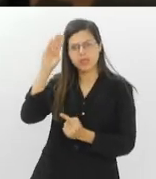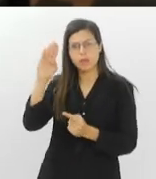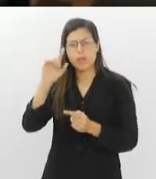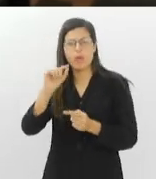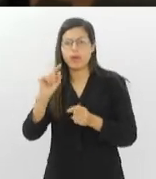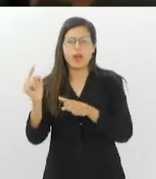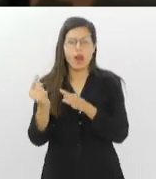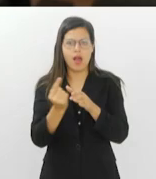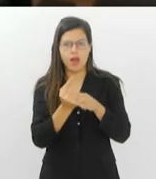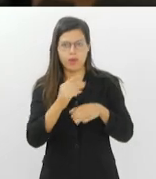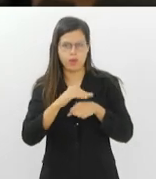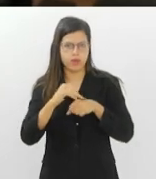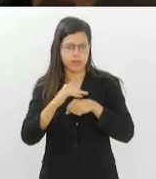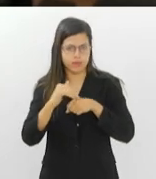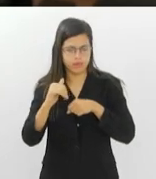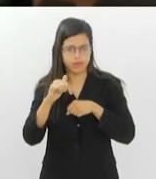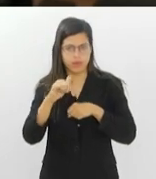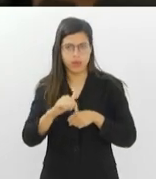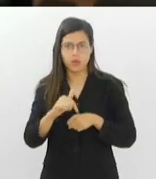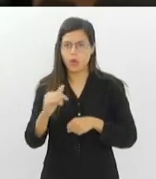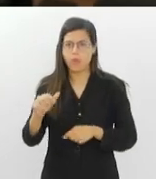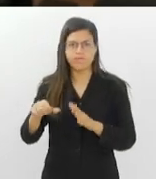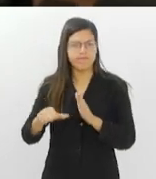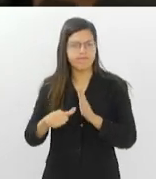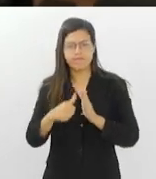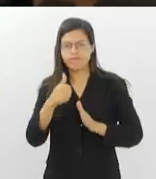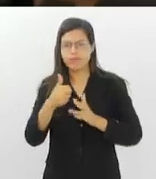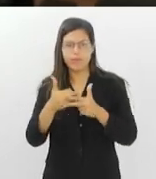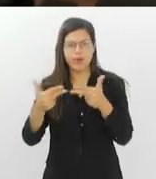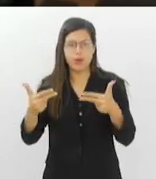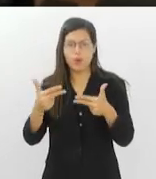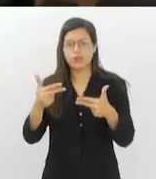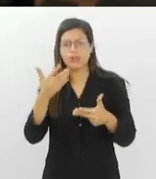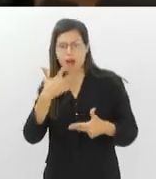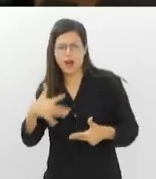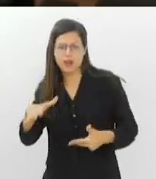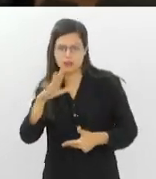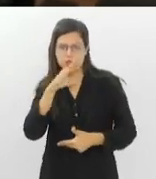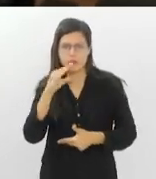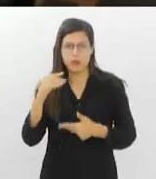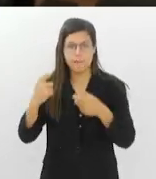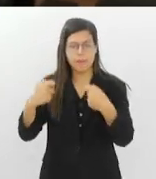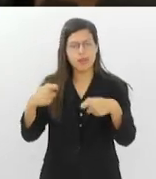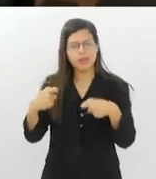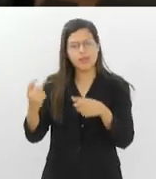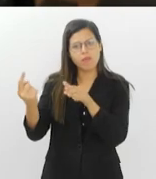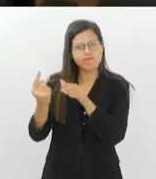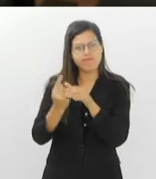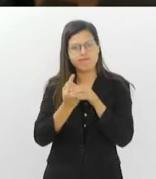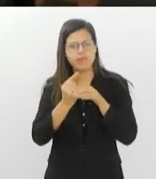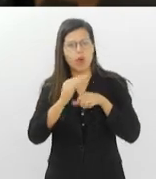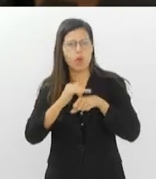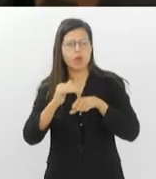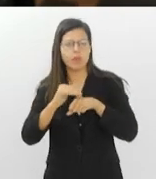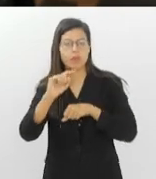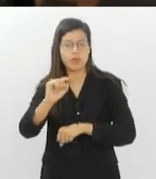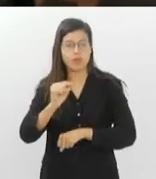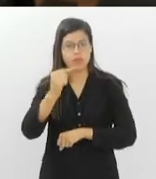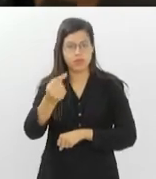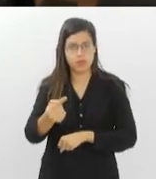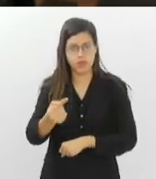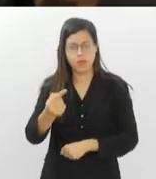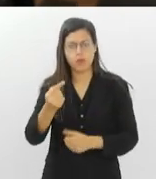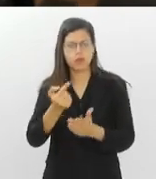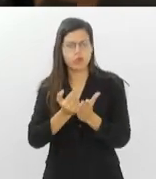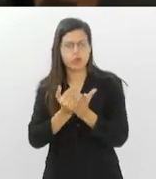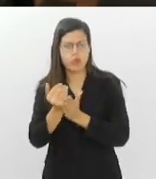acolhimento, né? Porque é o que a primeira coisa que a criança e o adolescente precisam é desse acolhimento, para depois a gente